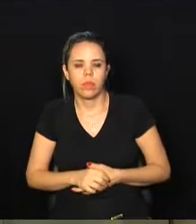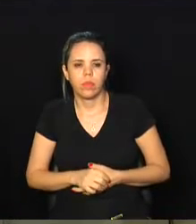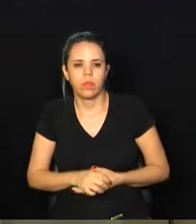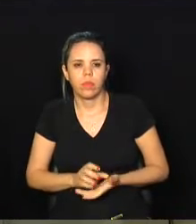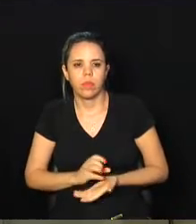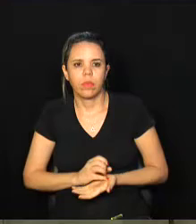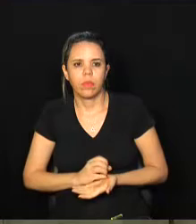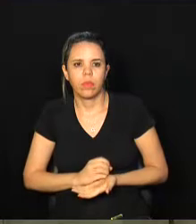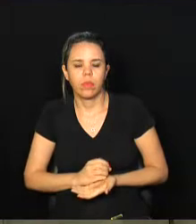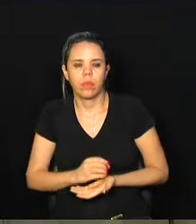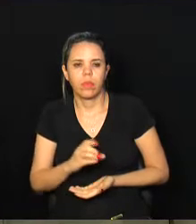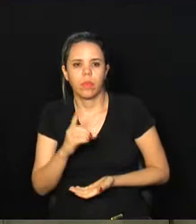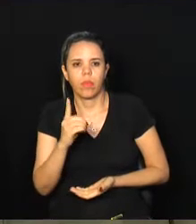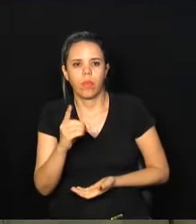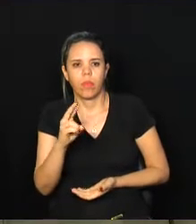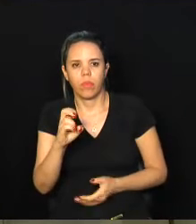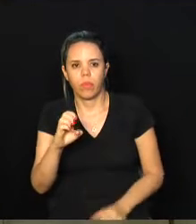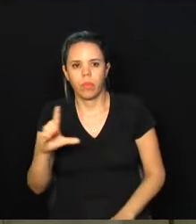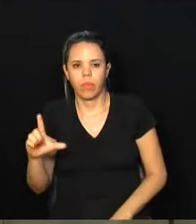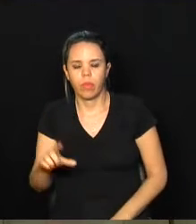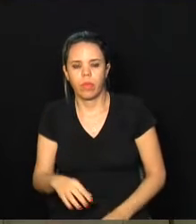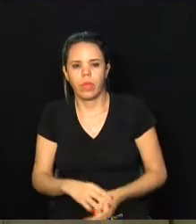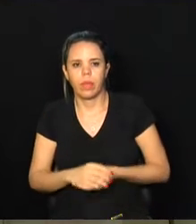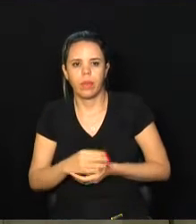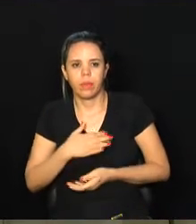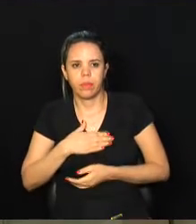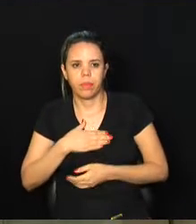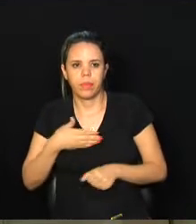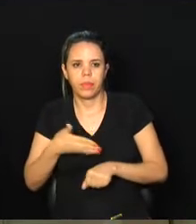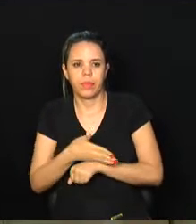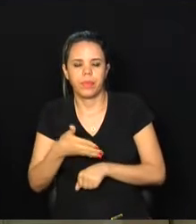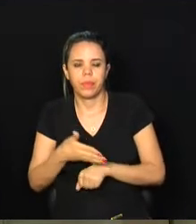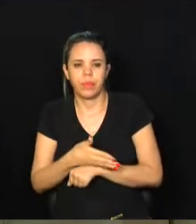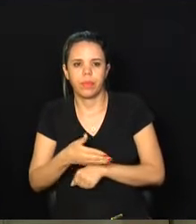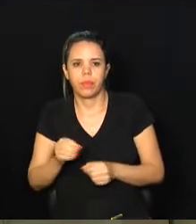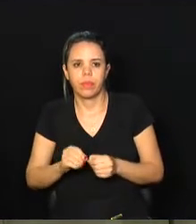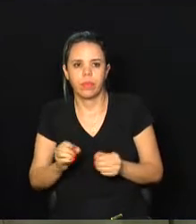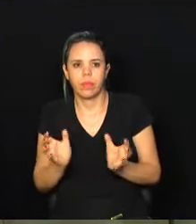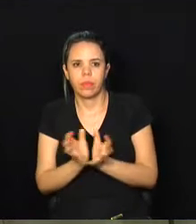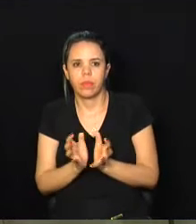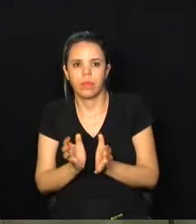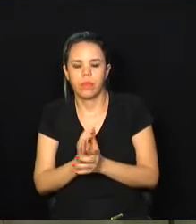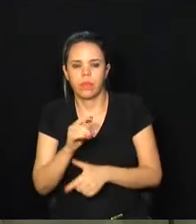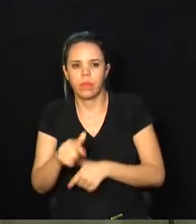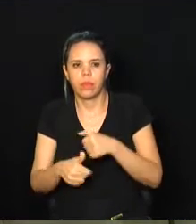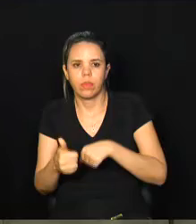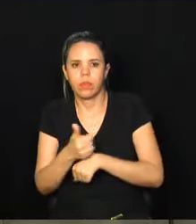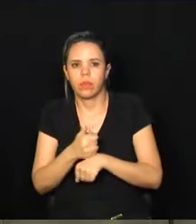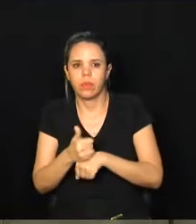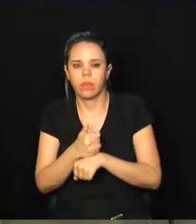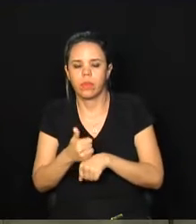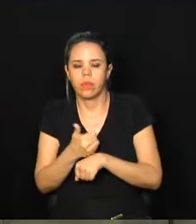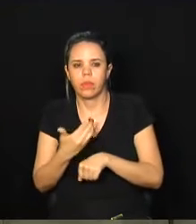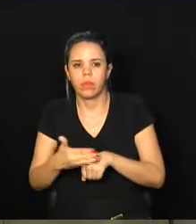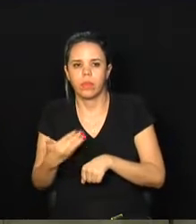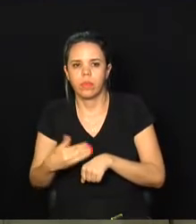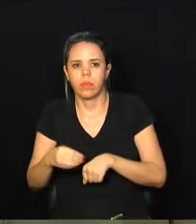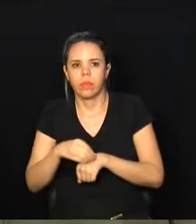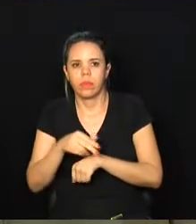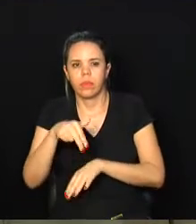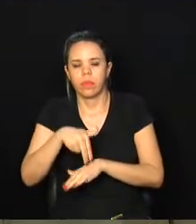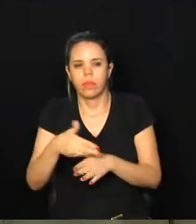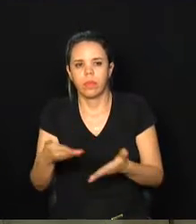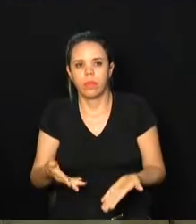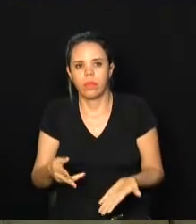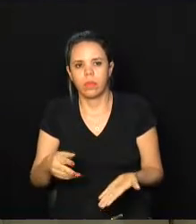Da parte do CAL e a minha participação lá, eu faço parte da comissão de exercício profissional, e o que me trouxe aqui foi o que